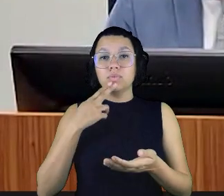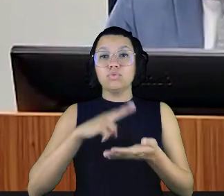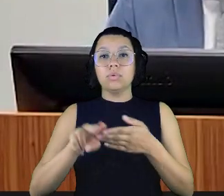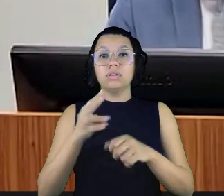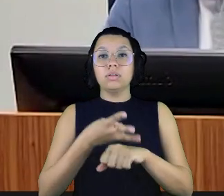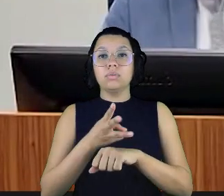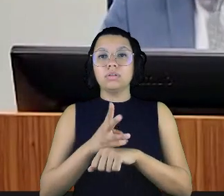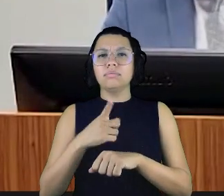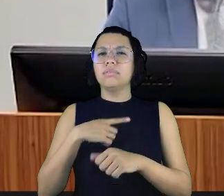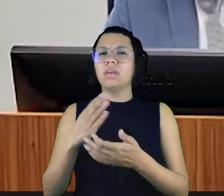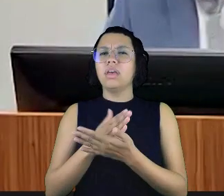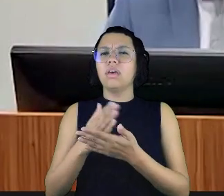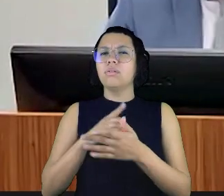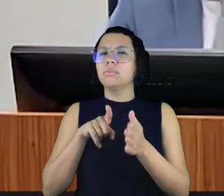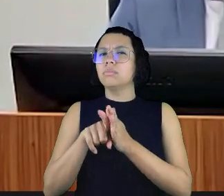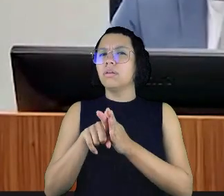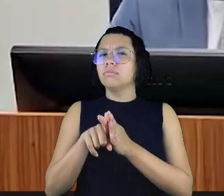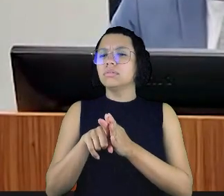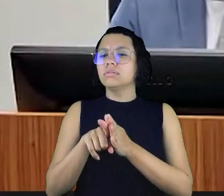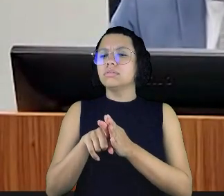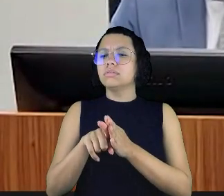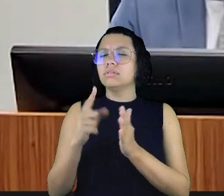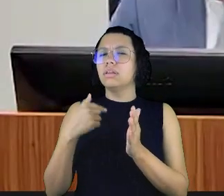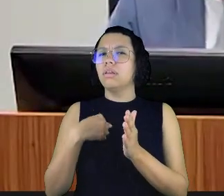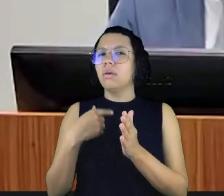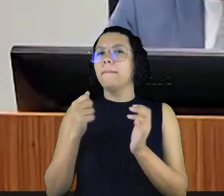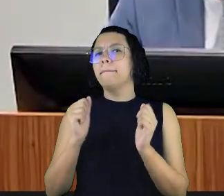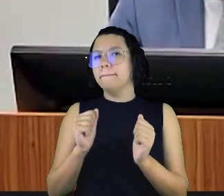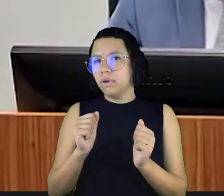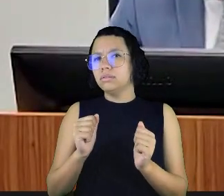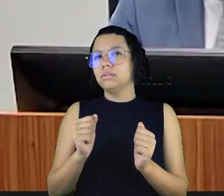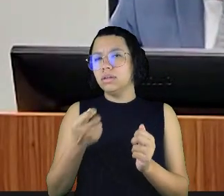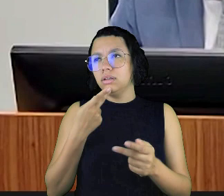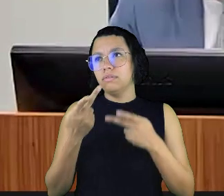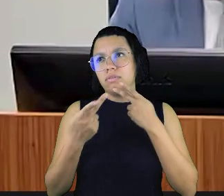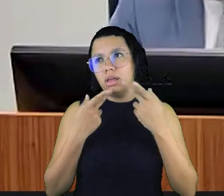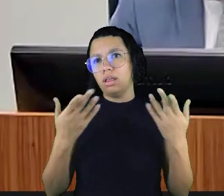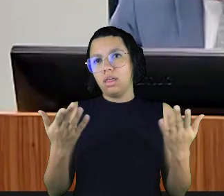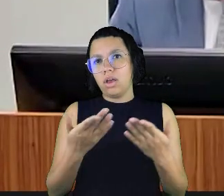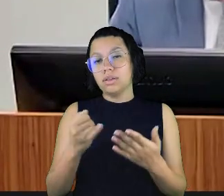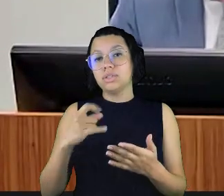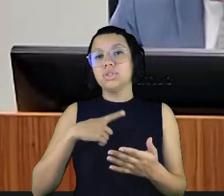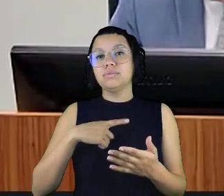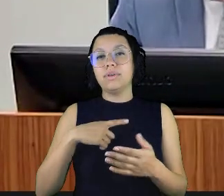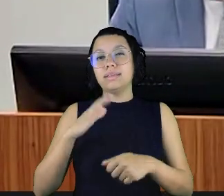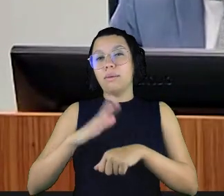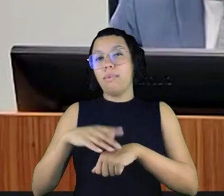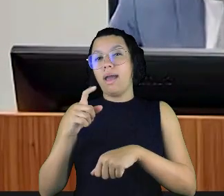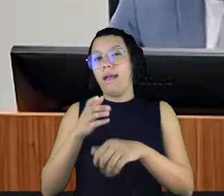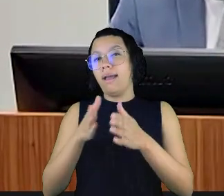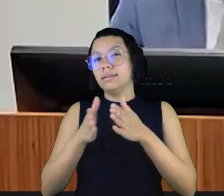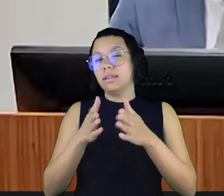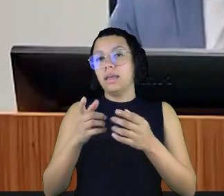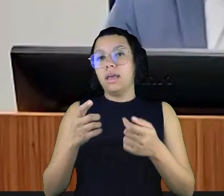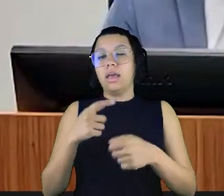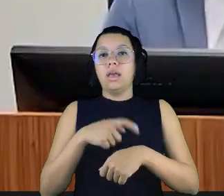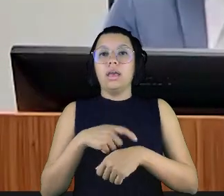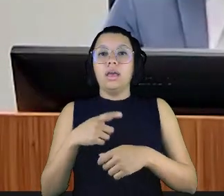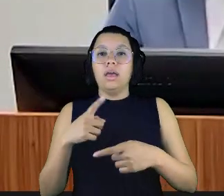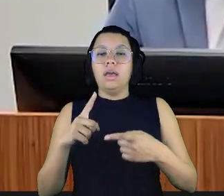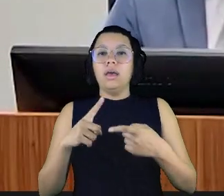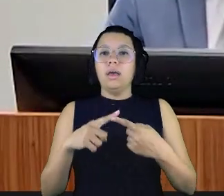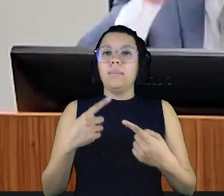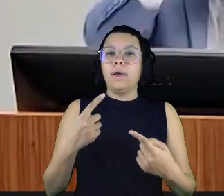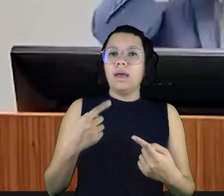poderia passar aqui se a gente tivesse um pouco mais de tempo, mas eu acho que elas são questões bem